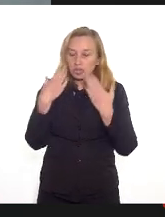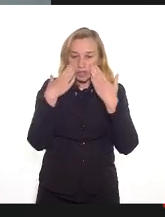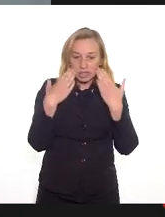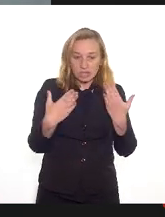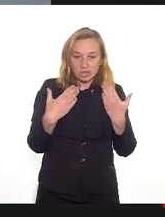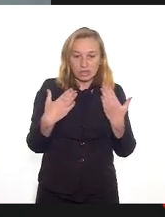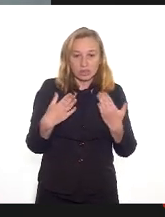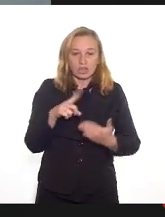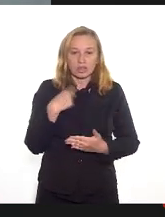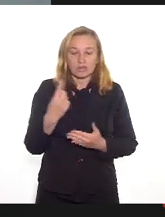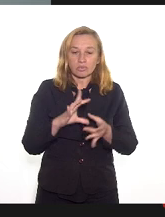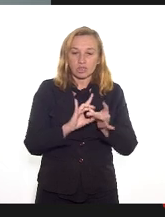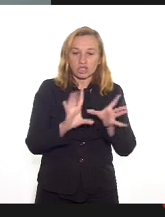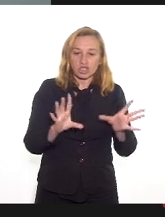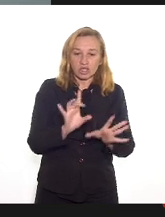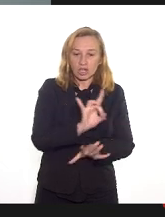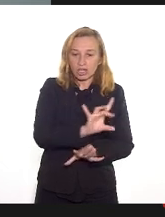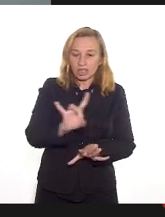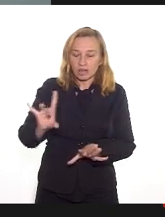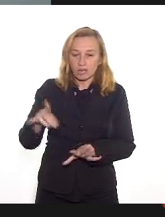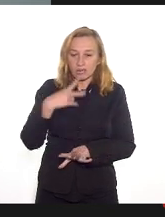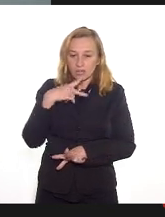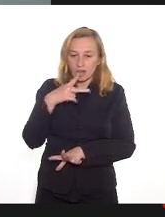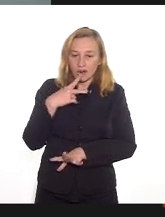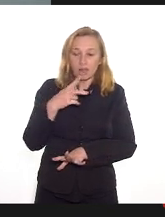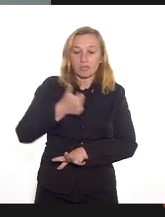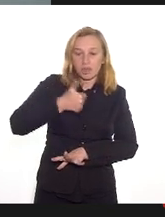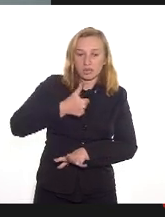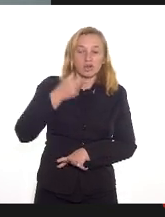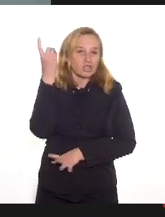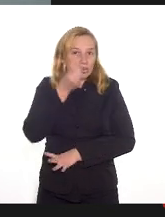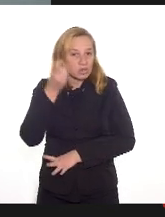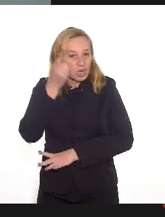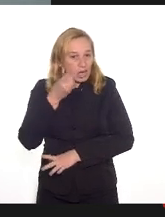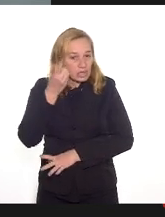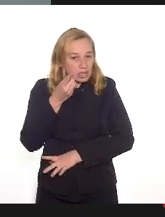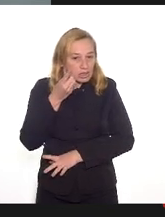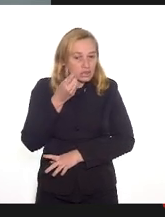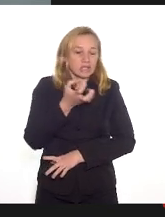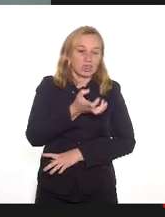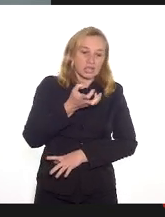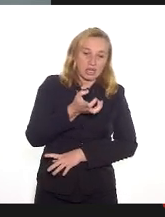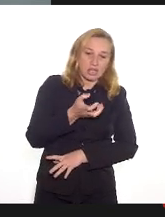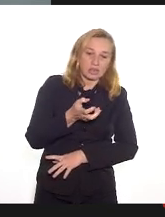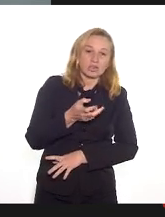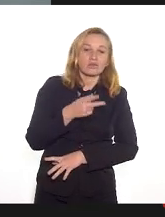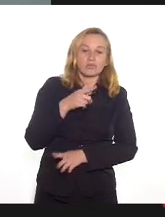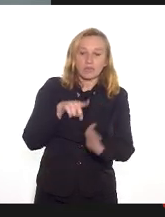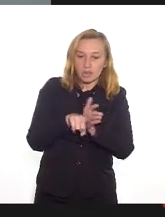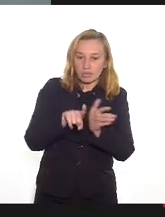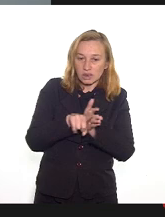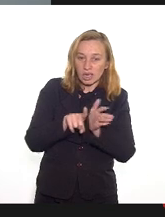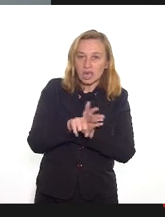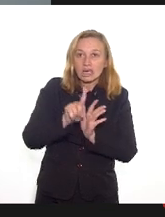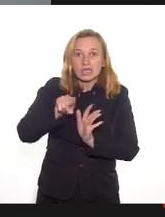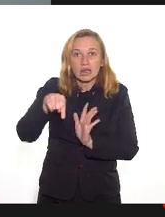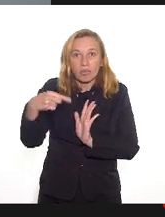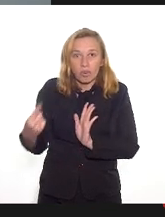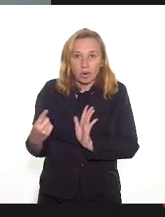apresentação, nós vamos abrir a palavra, em primeiro lugar, para os deputados, né, que quiserem fazer as perguntas,